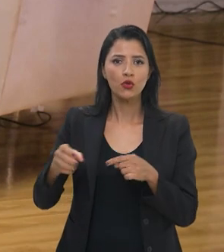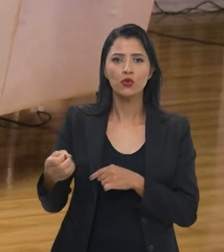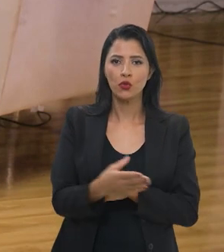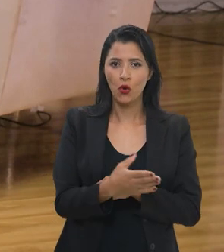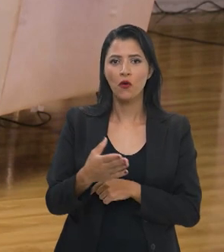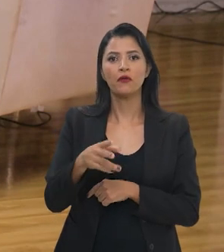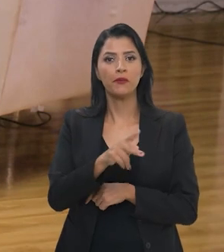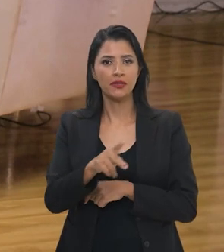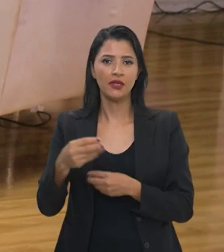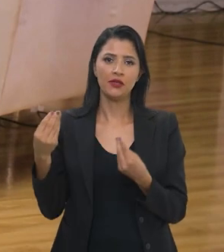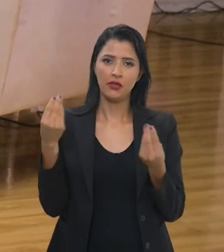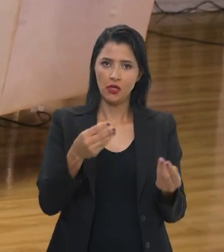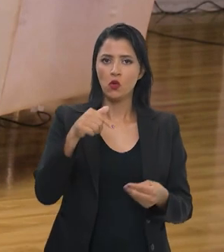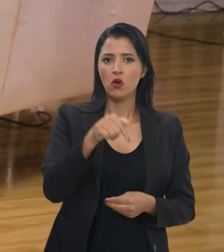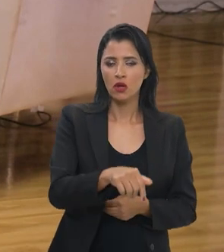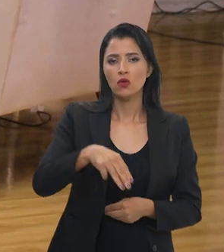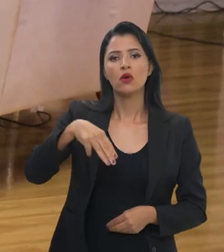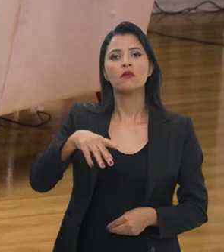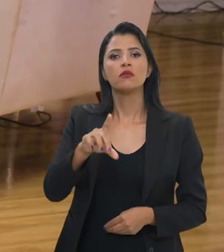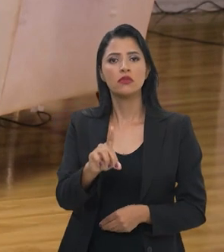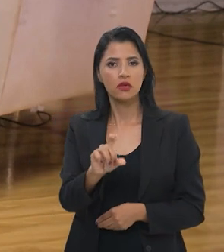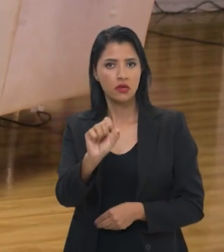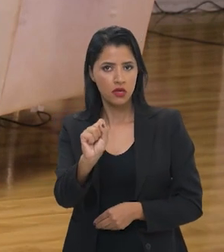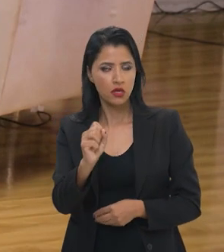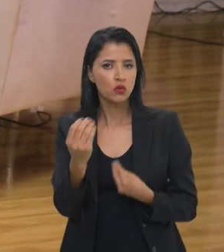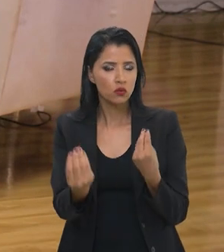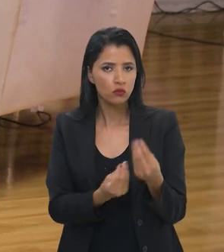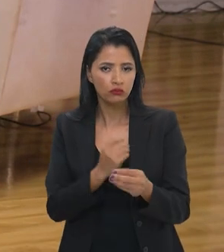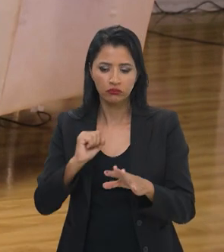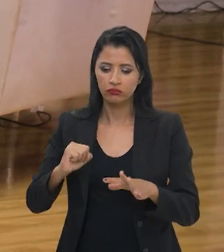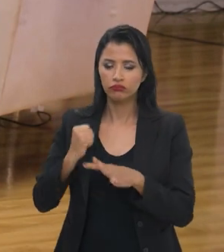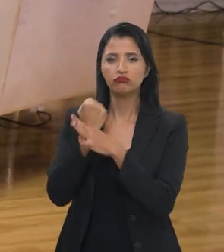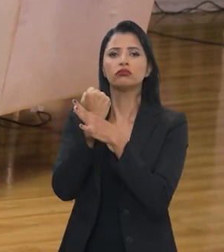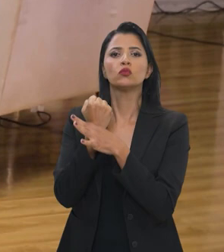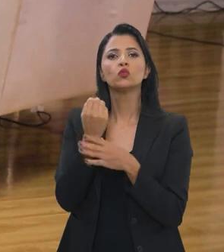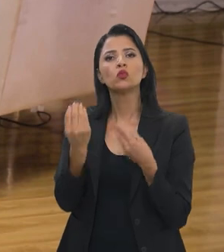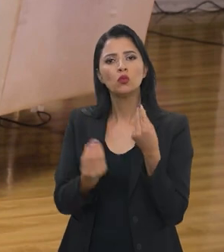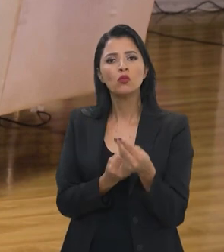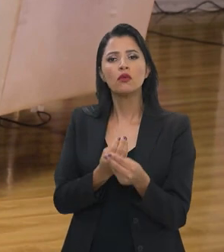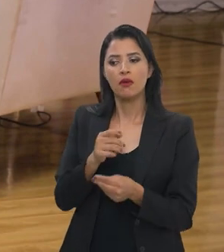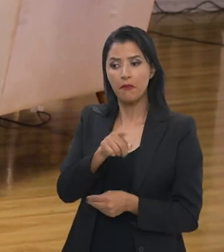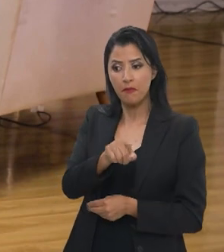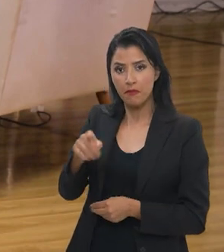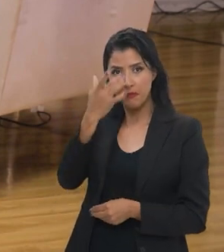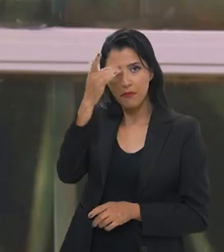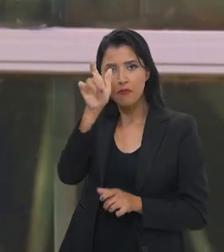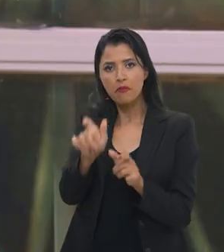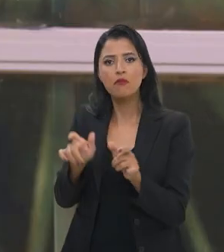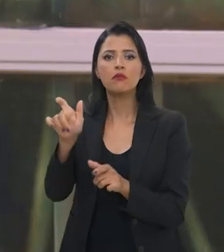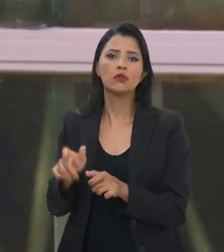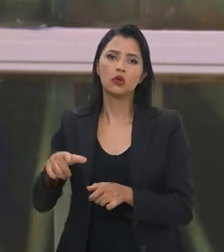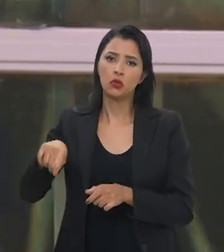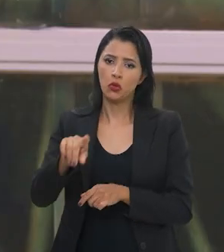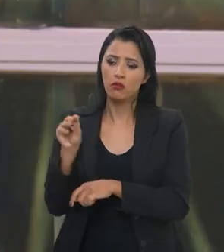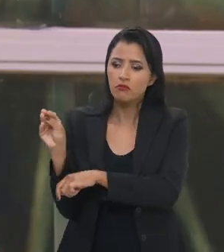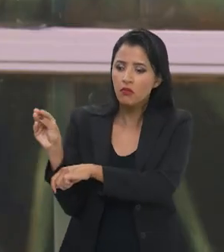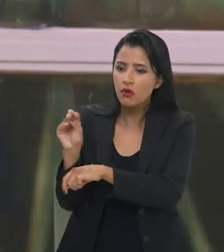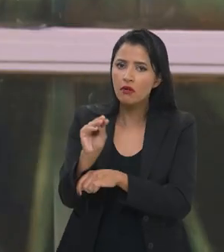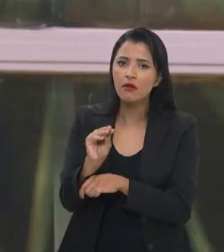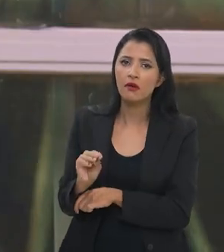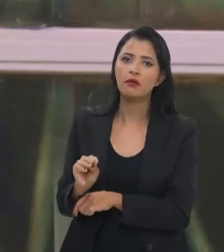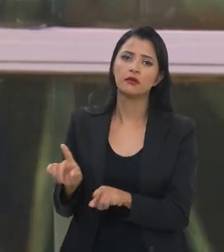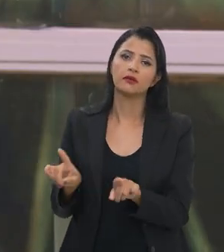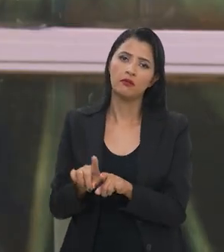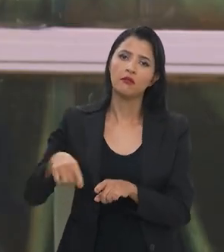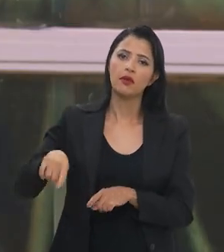dada pelo presidente aqui no MDS que é garantir é que estas pessoas além de serem